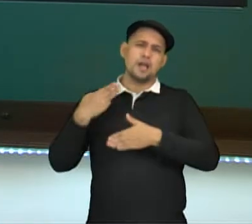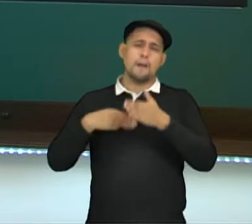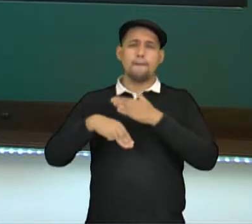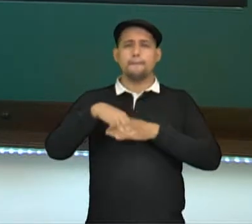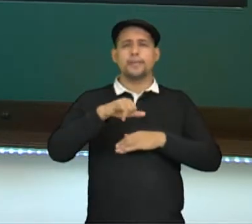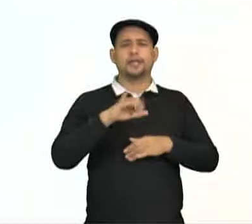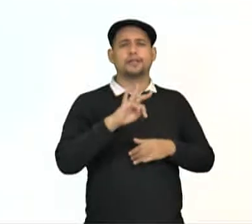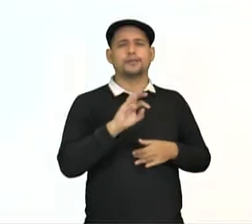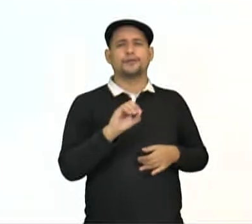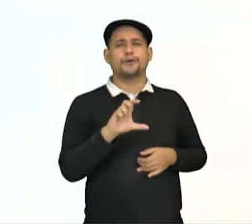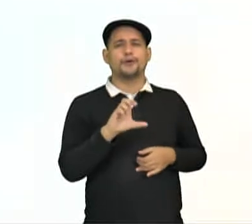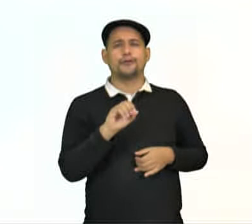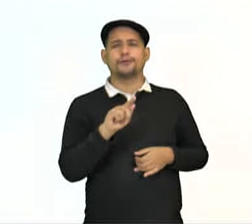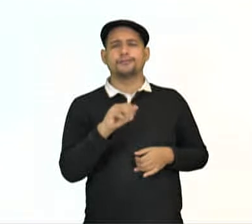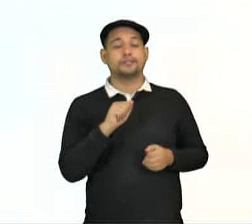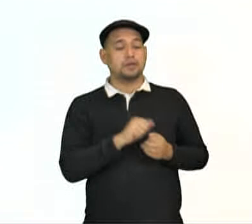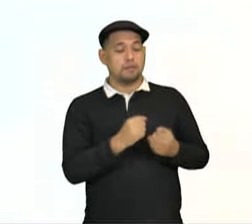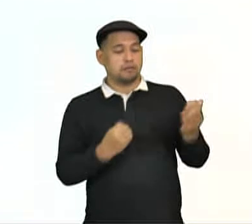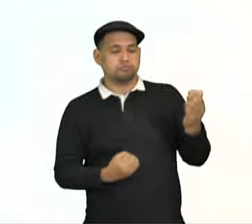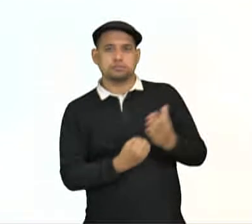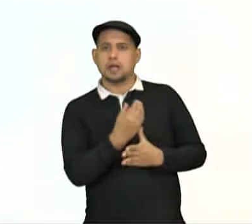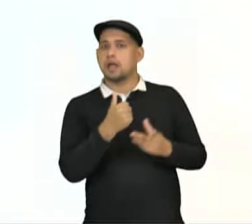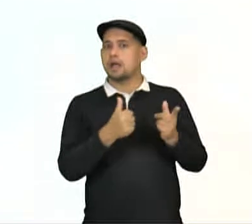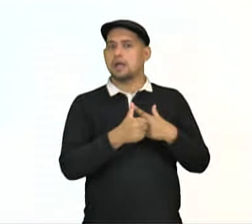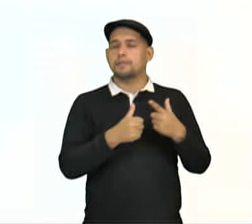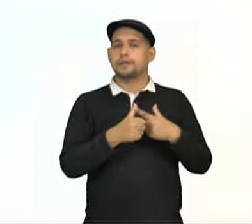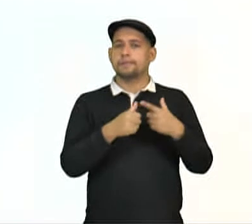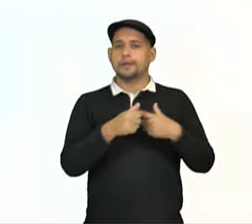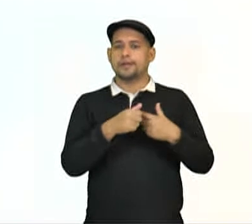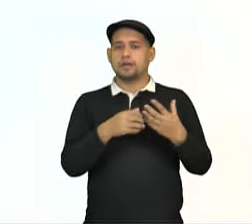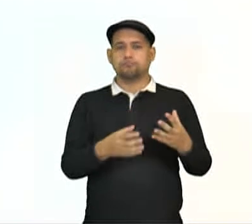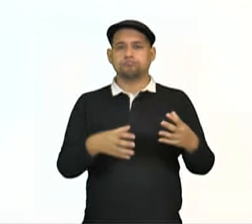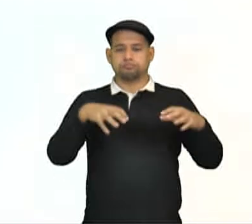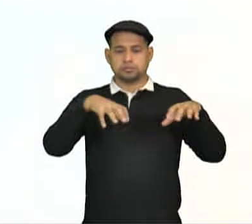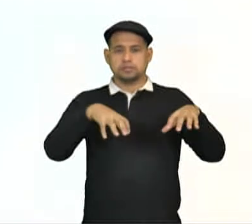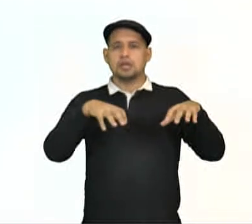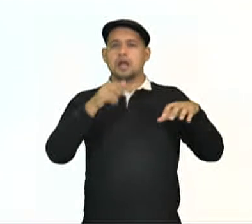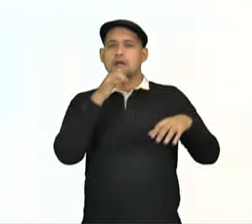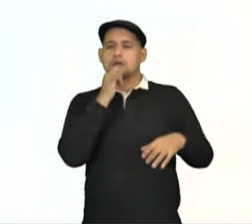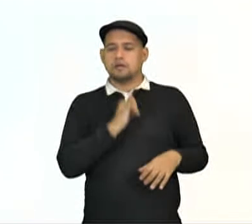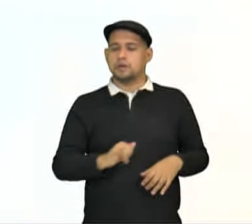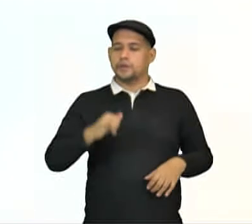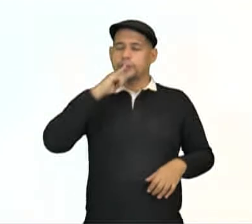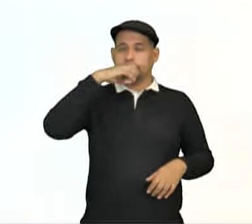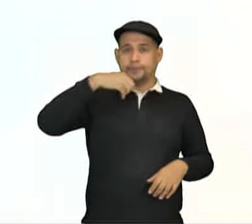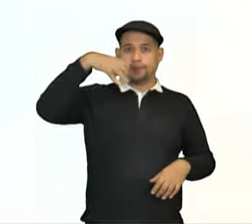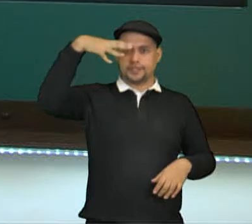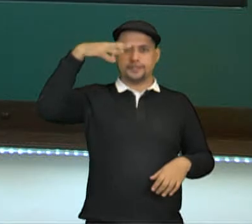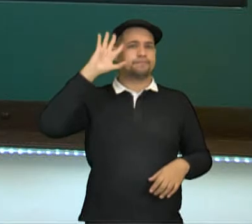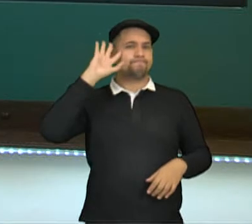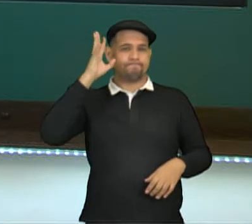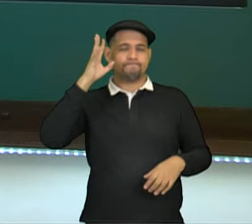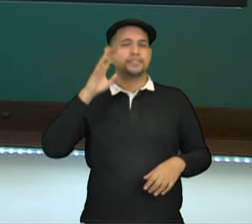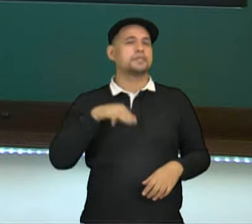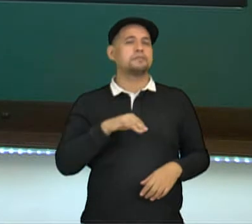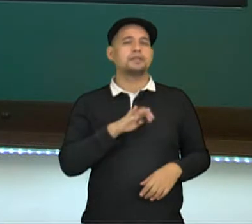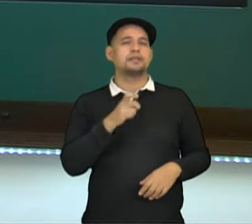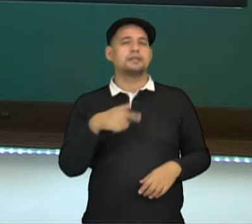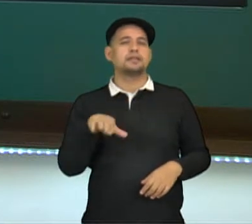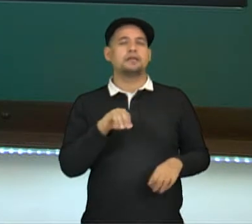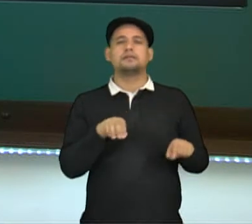construção do quê? A construção da primeira usina elétrica lá em Milão. Então, nesse momento, a primeira cidade que se